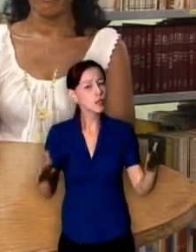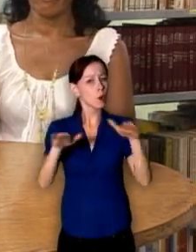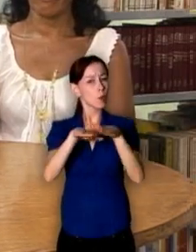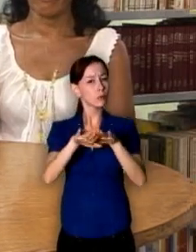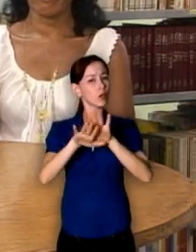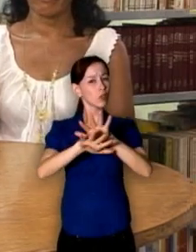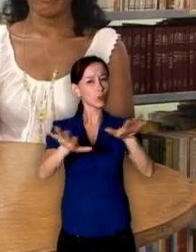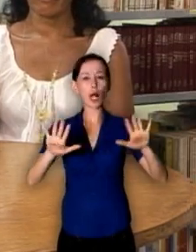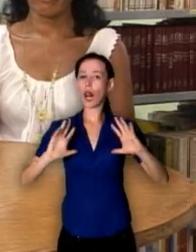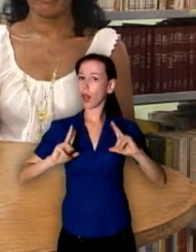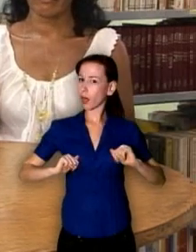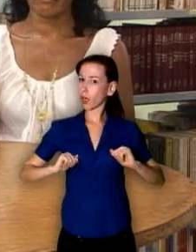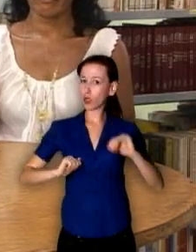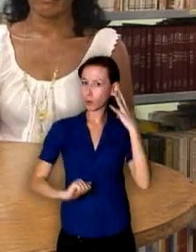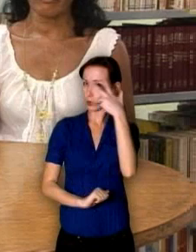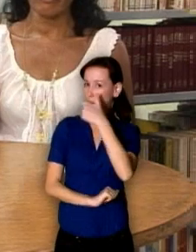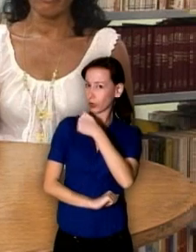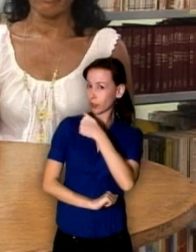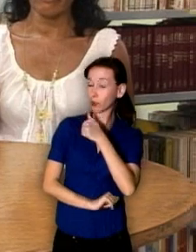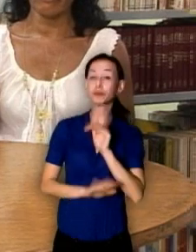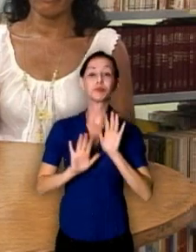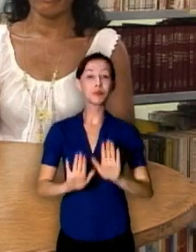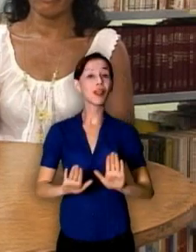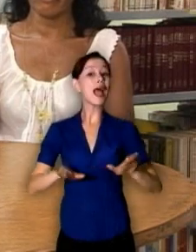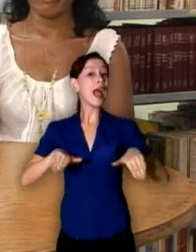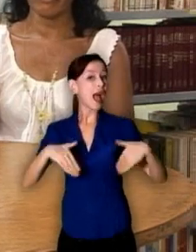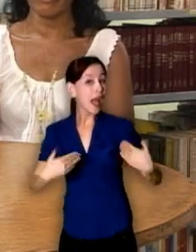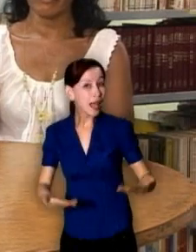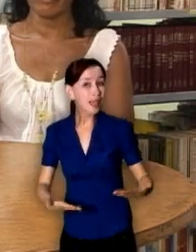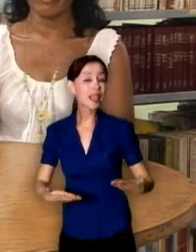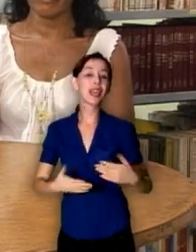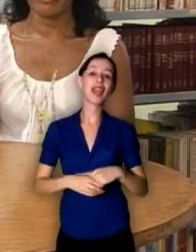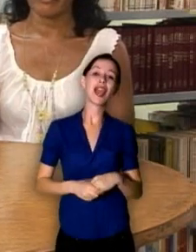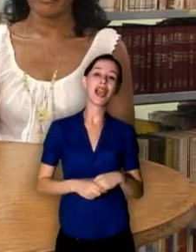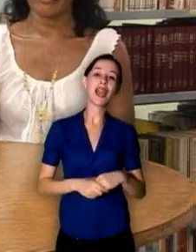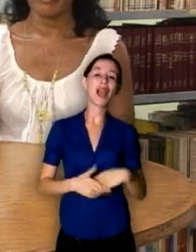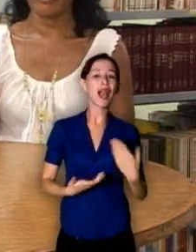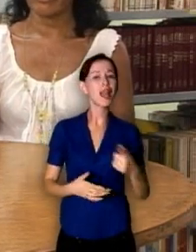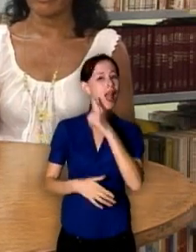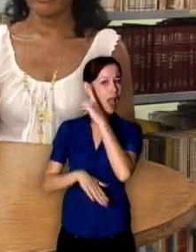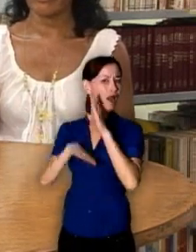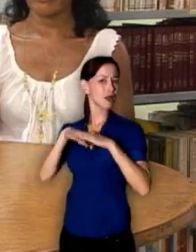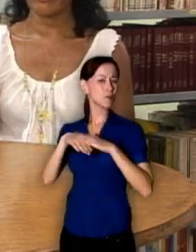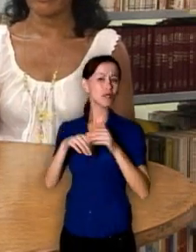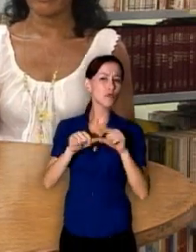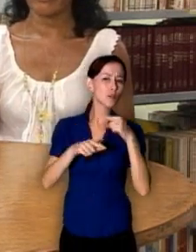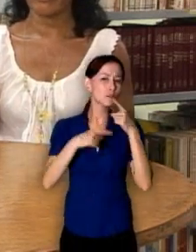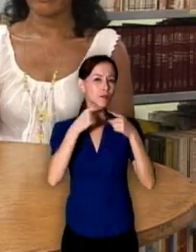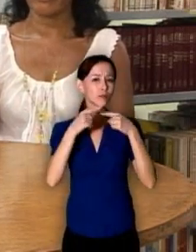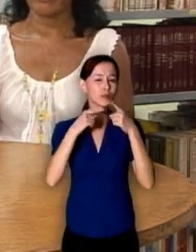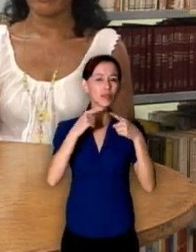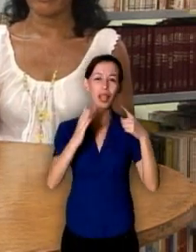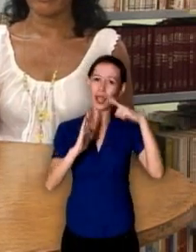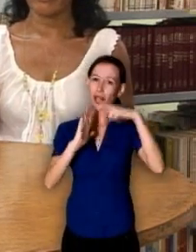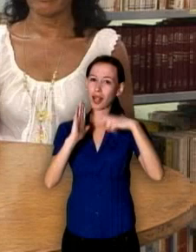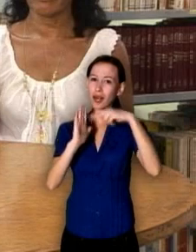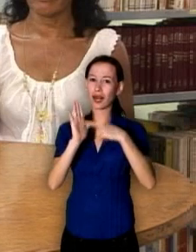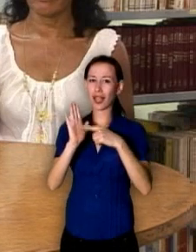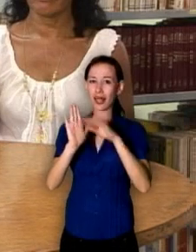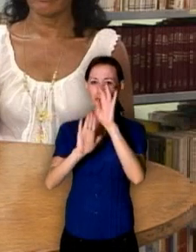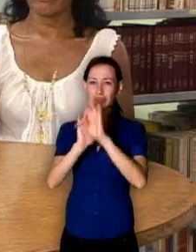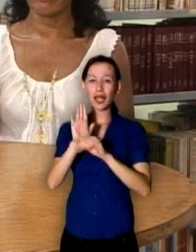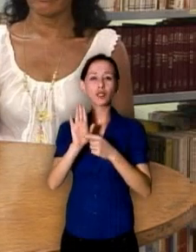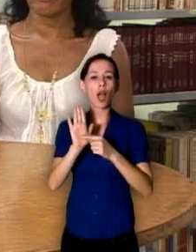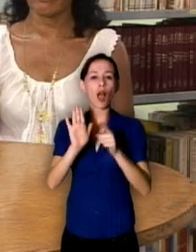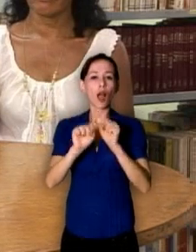tudo limpo, bonito, né? Bom, aí eu mesma fiquei na dúvida e os termos do texto